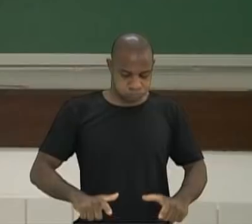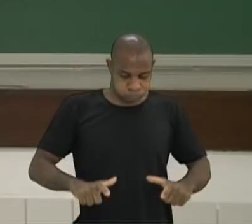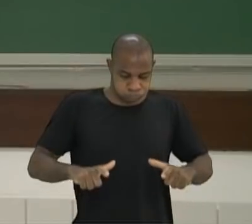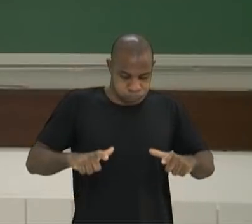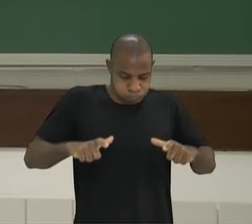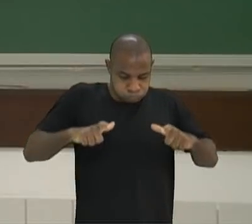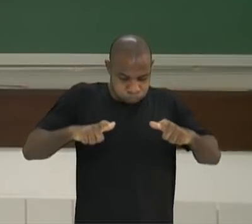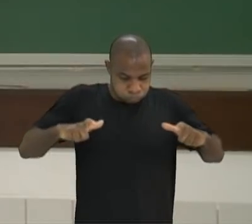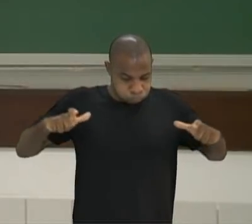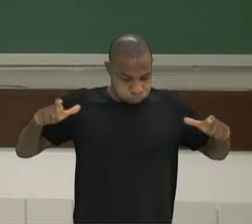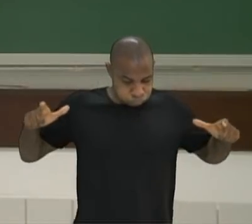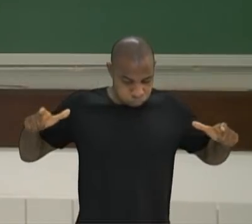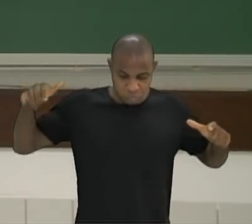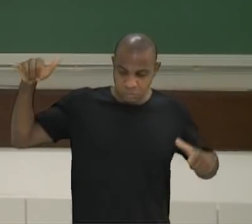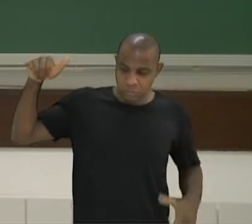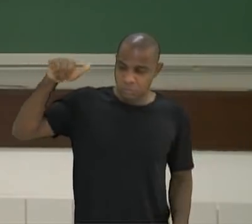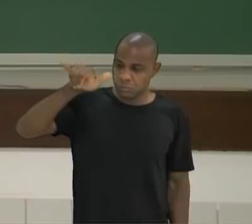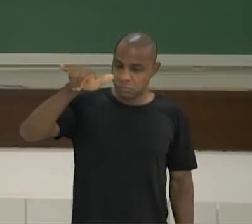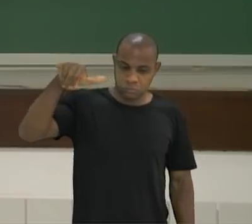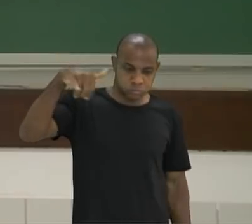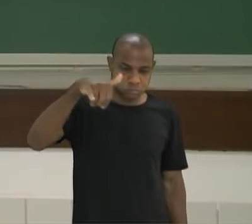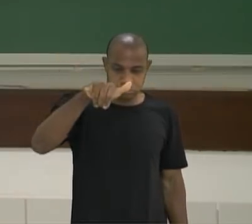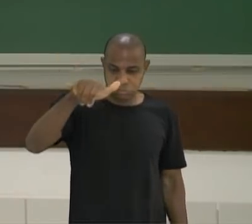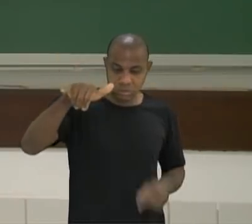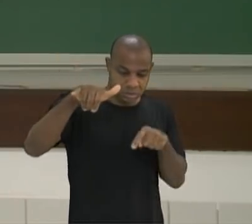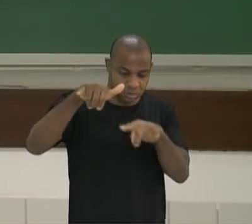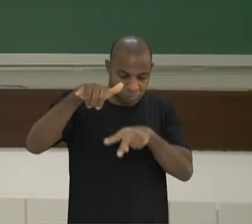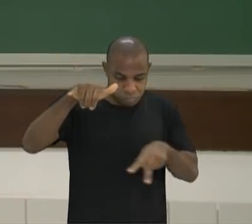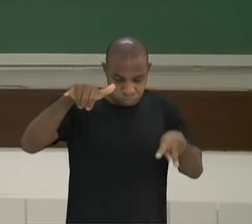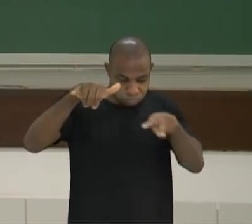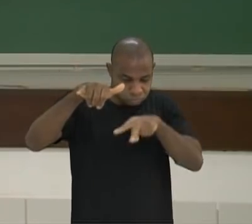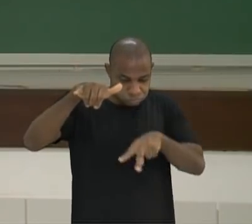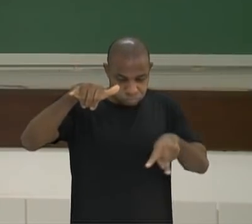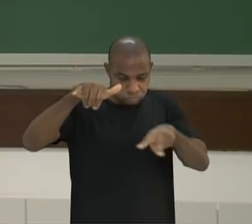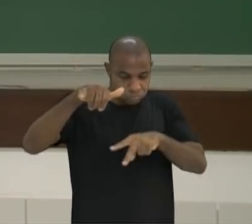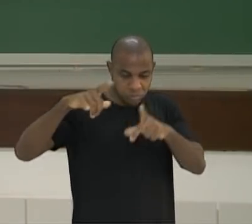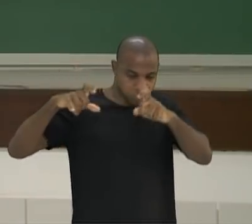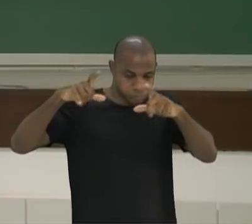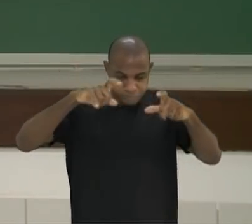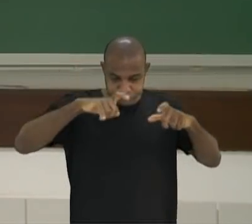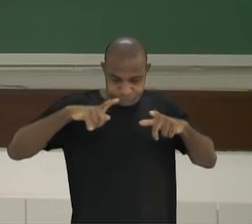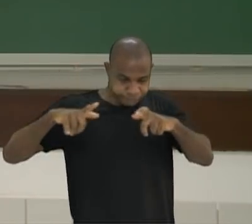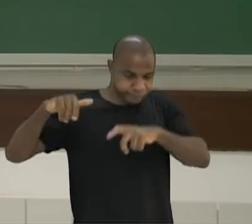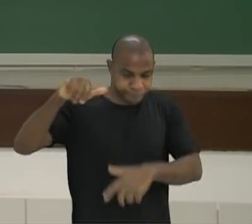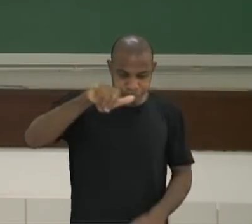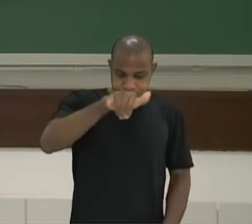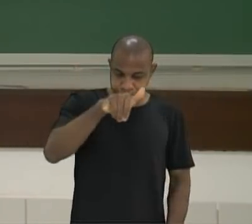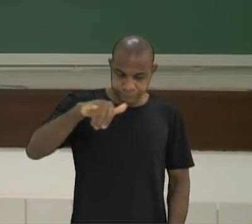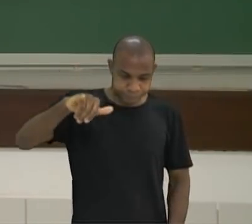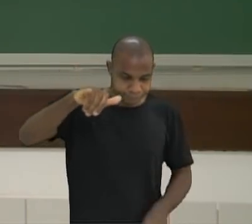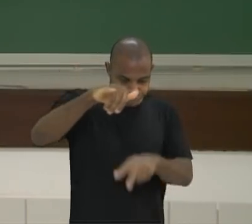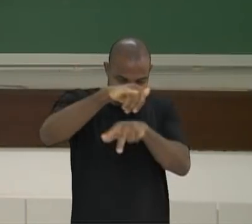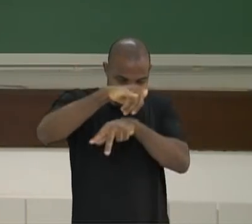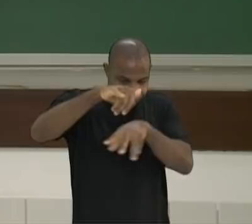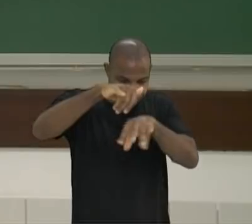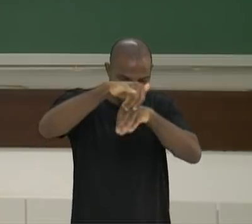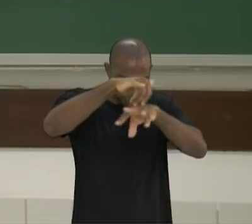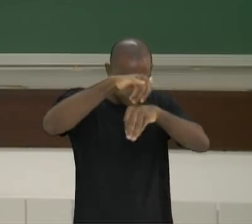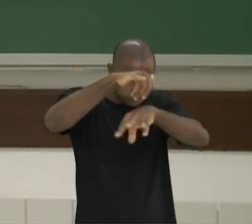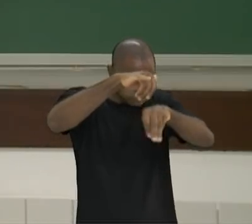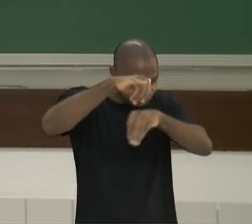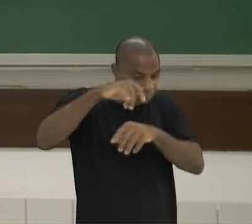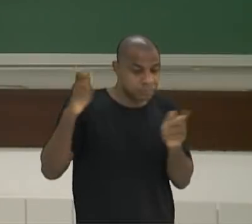forma melhor. E a partir dessa análise das fotografias aéreas com mais detalhes, é